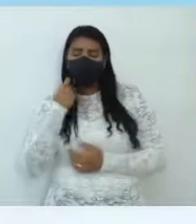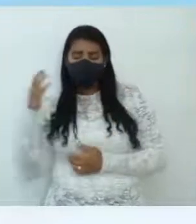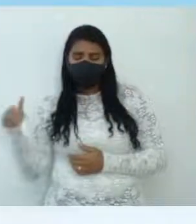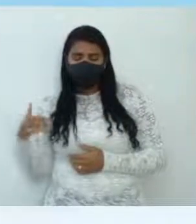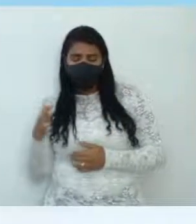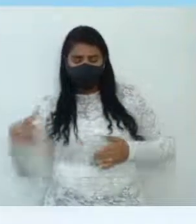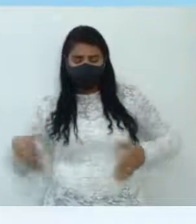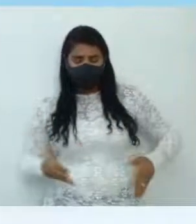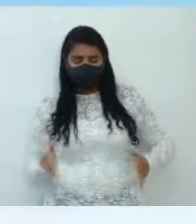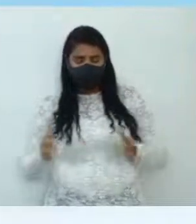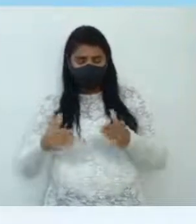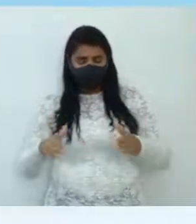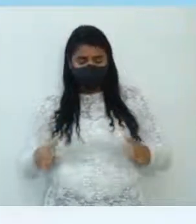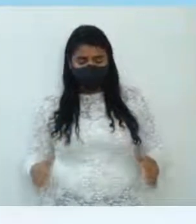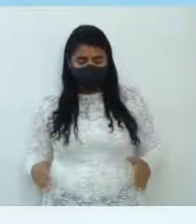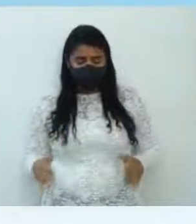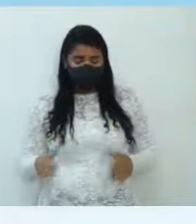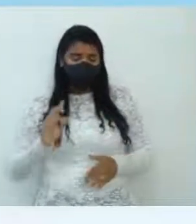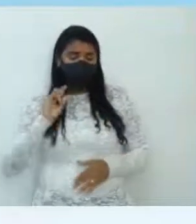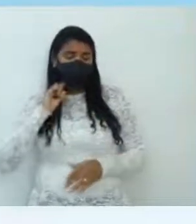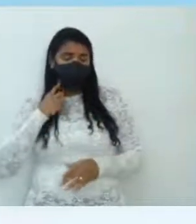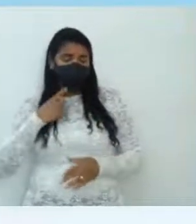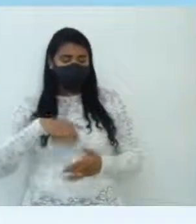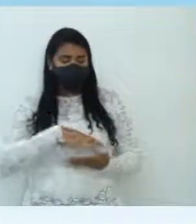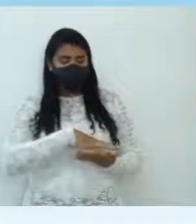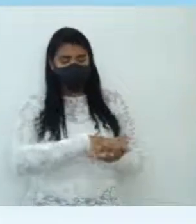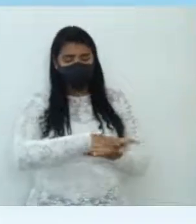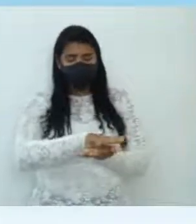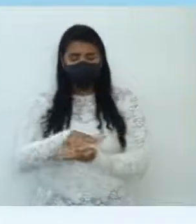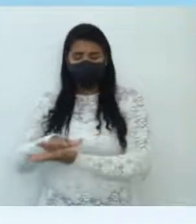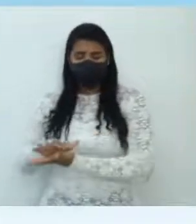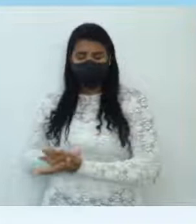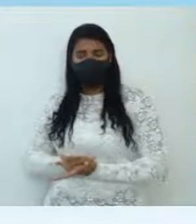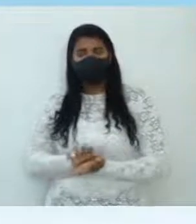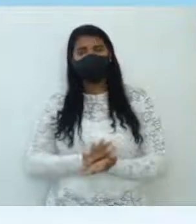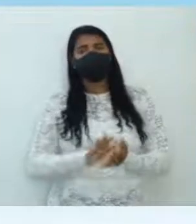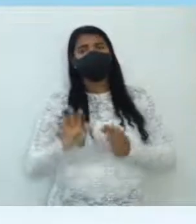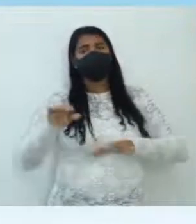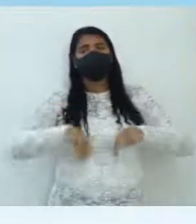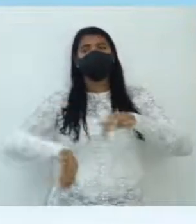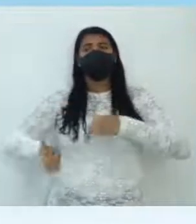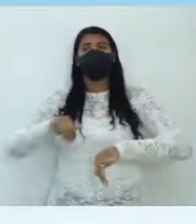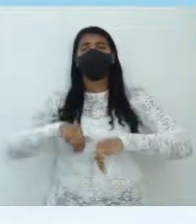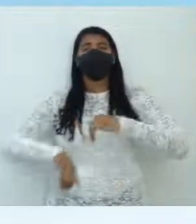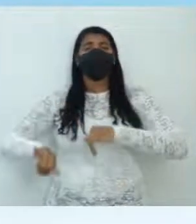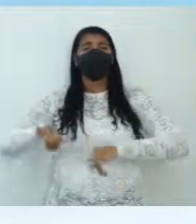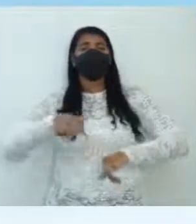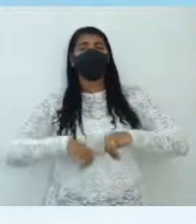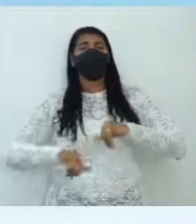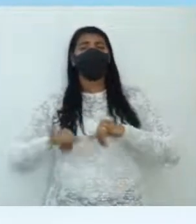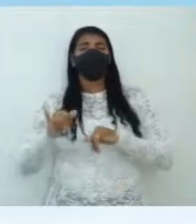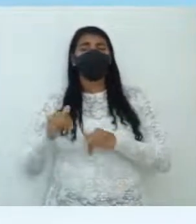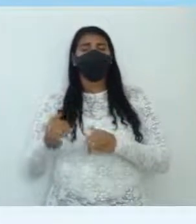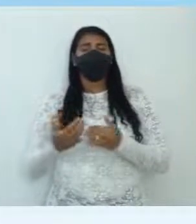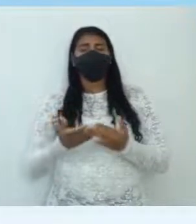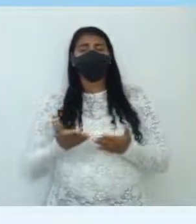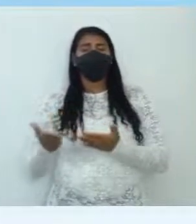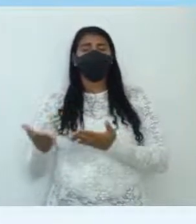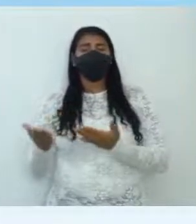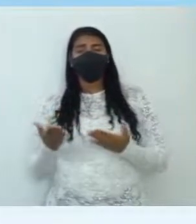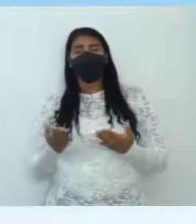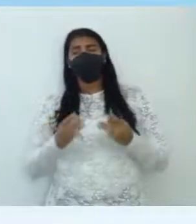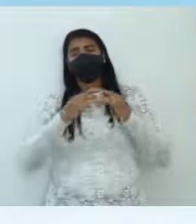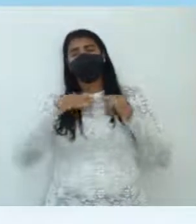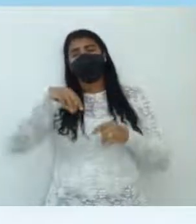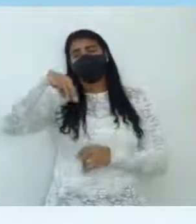de rios que foram poluídos justamente por esses elementos químicos que foram oriundos dessas